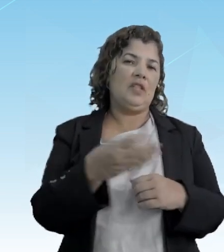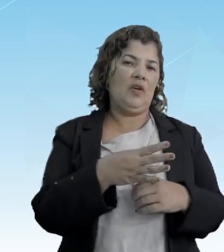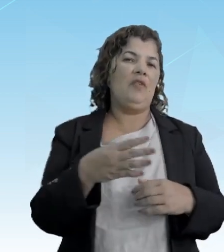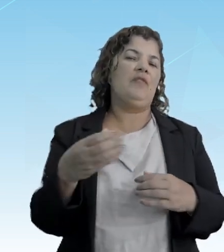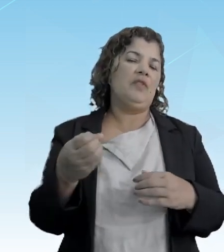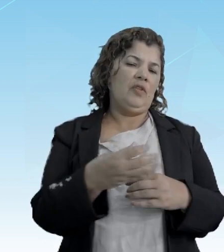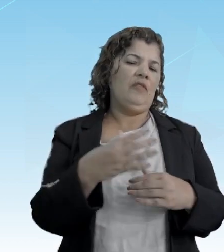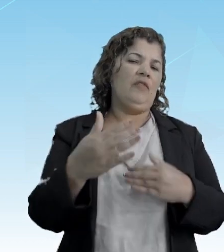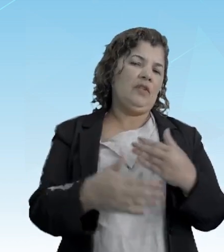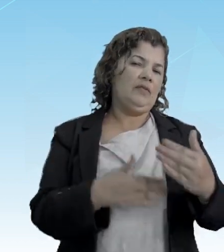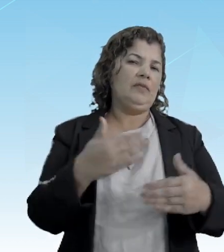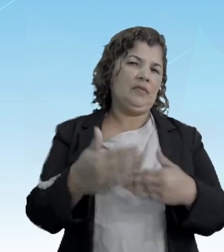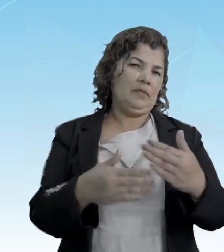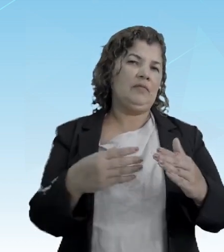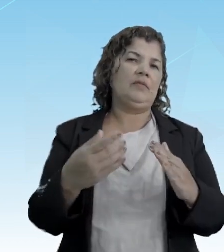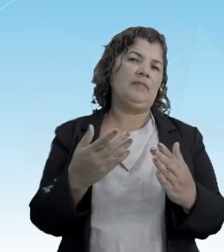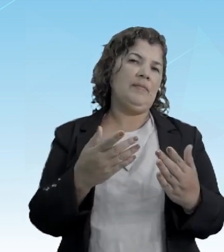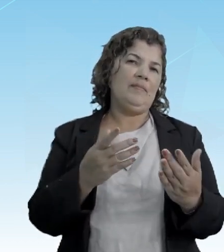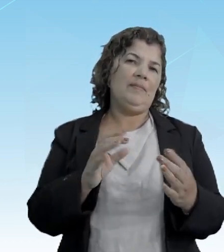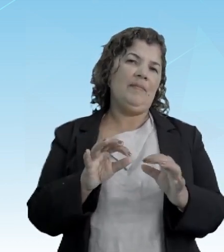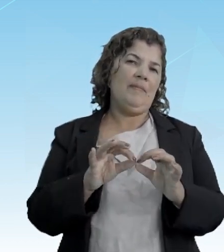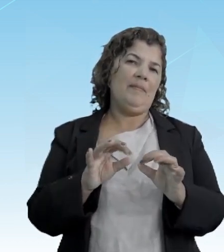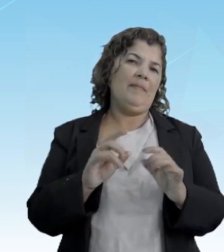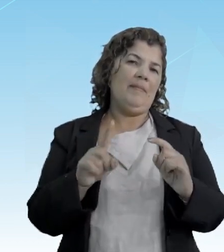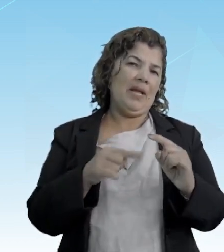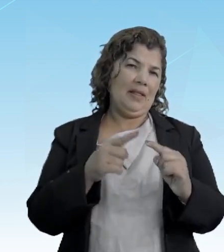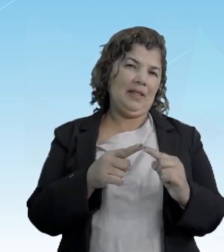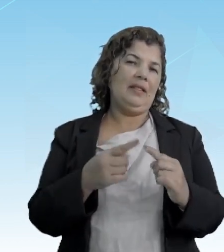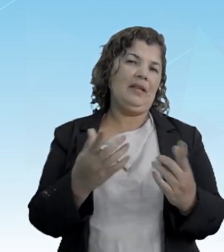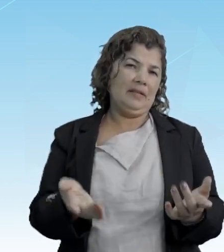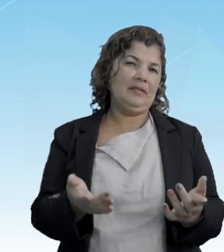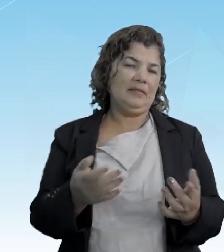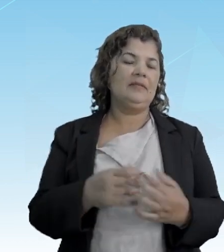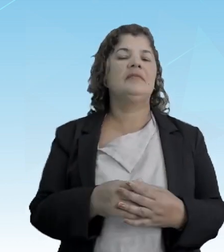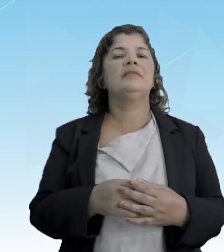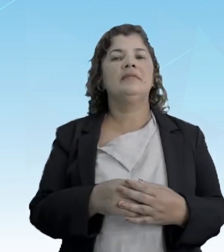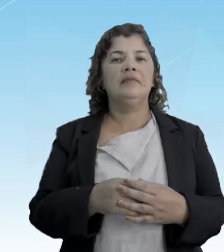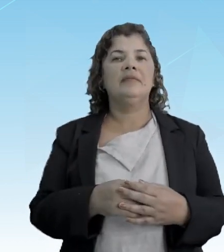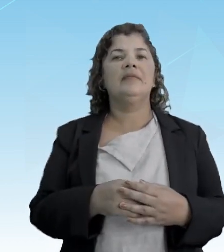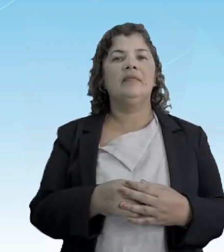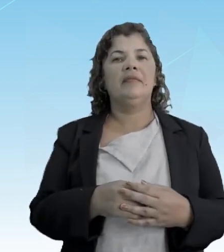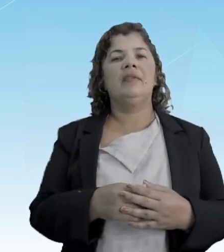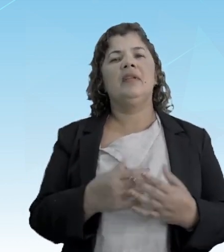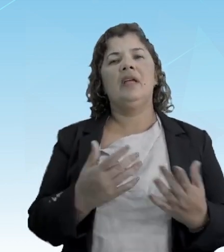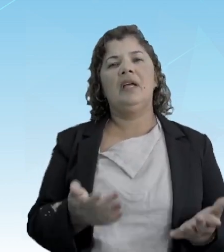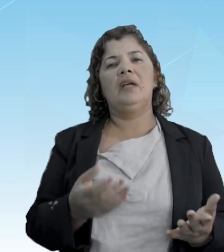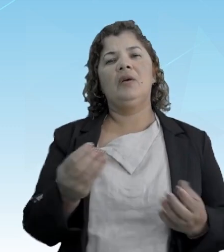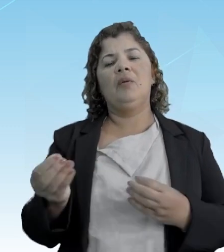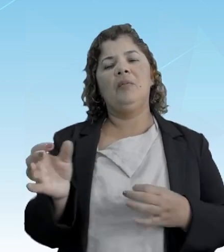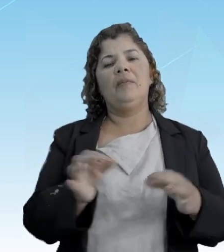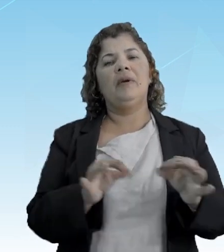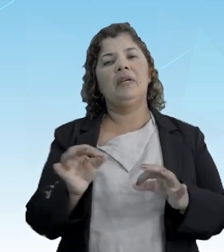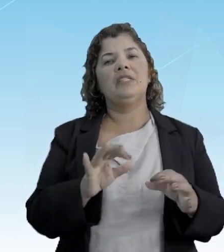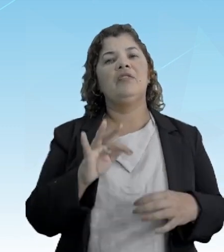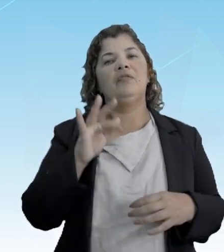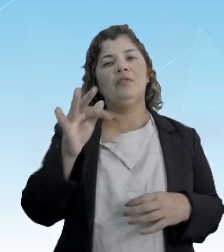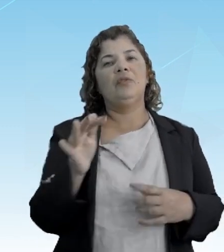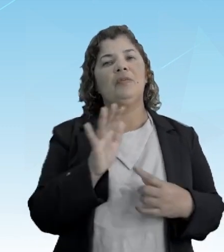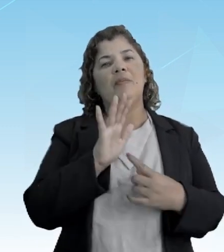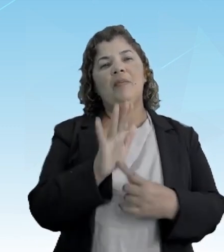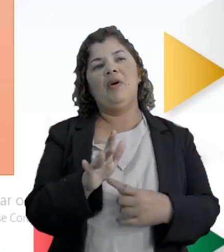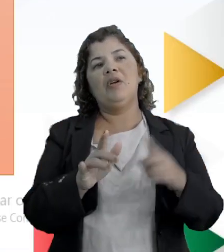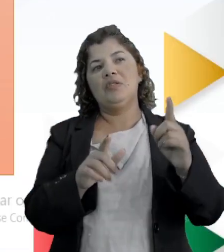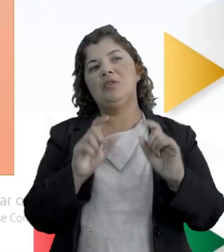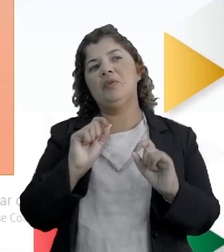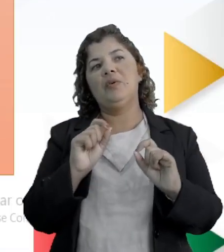outra melhor, até realmente atingir o objetivo. O professor, essa questão de meta, planejar o futuro, na tela nós temos